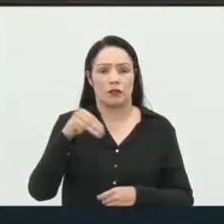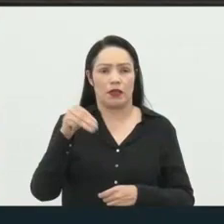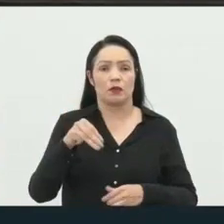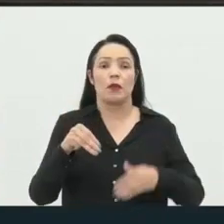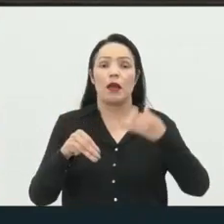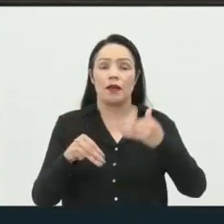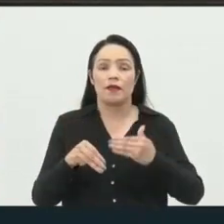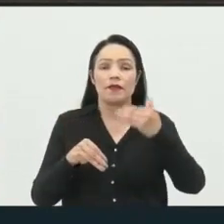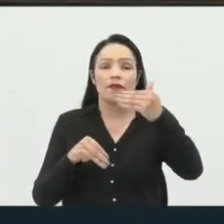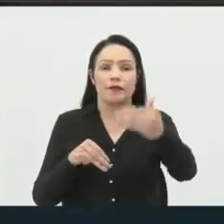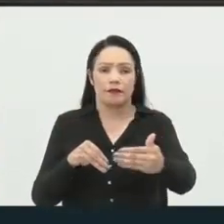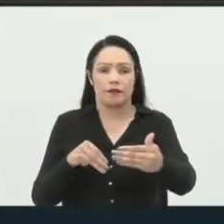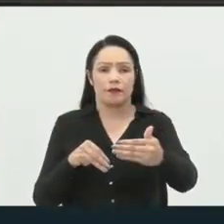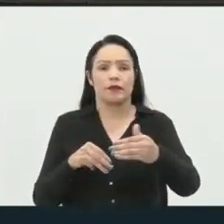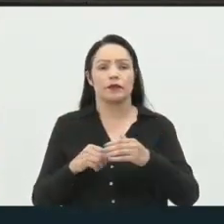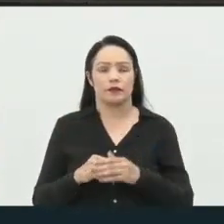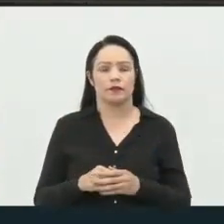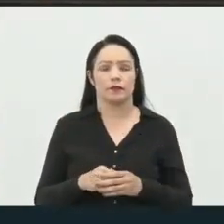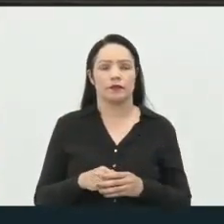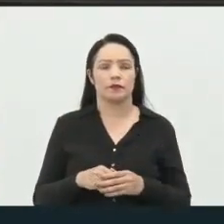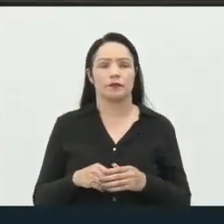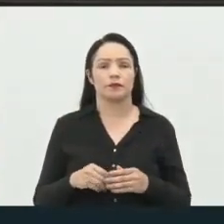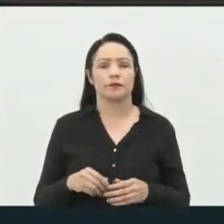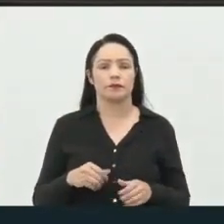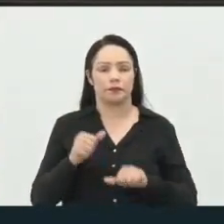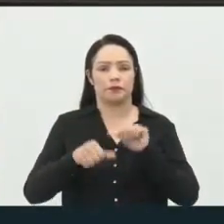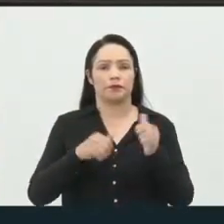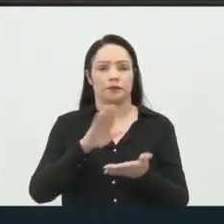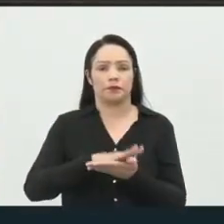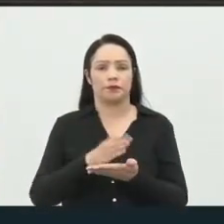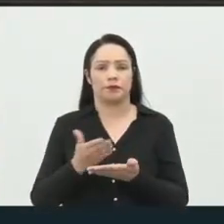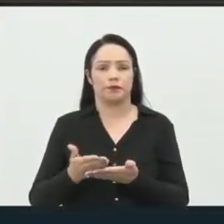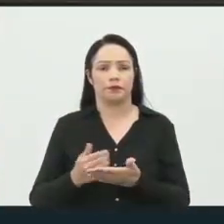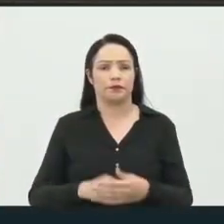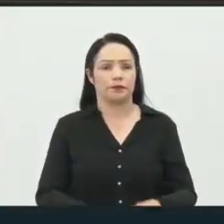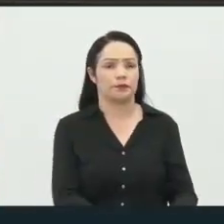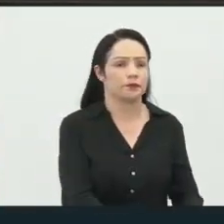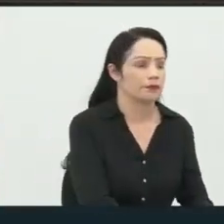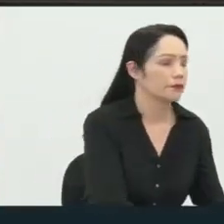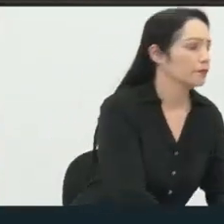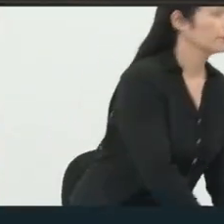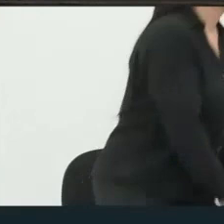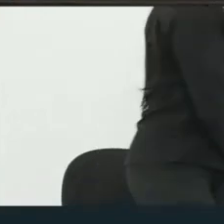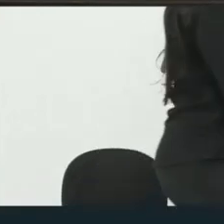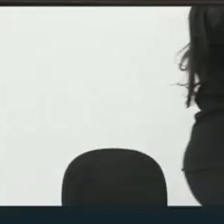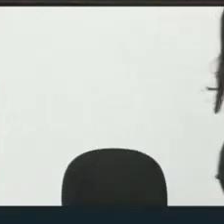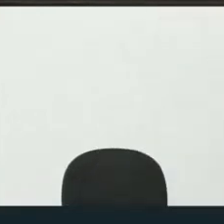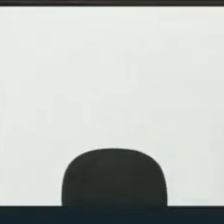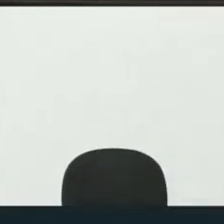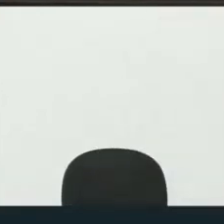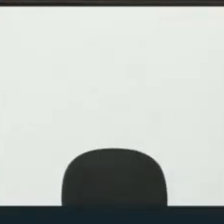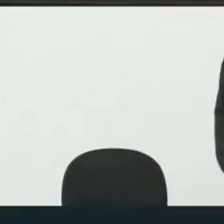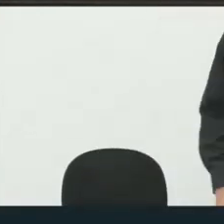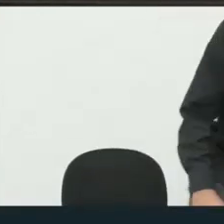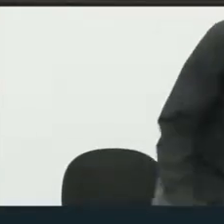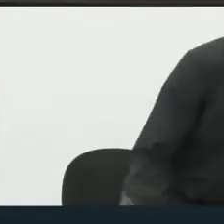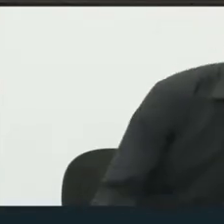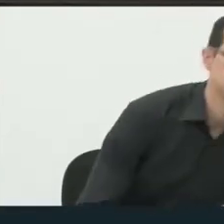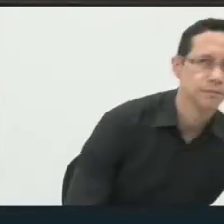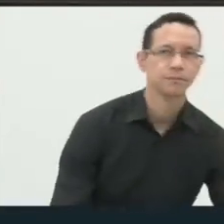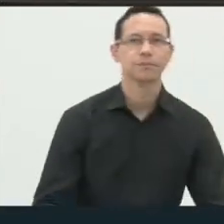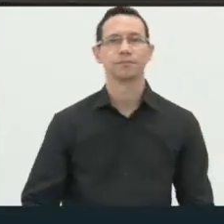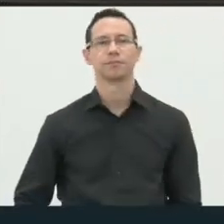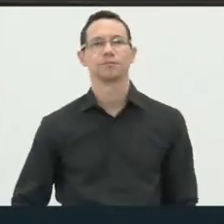para nós evitarmos acidentes ali porque quando acontece acidente quem sofre é o poder público